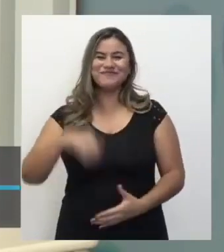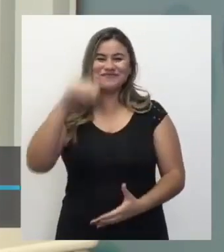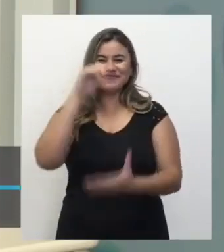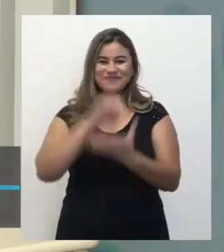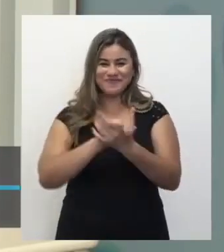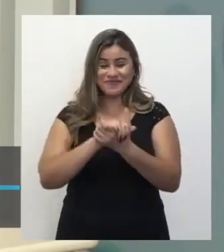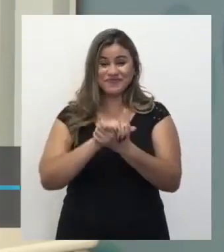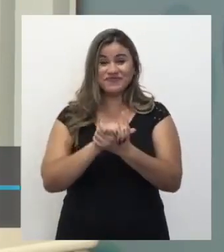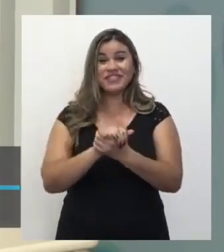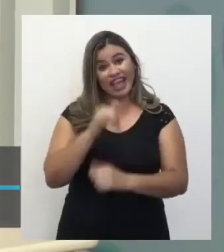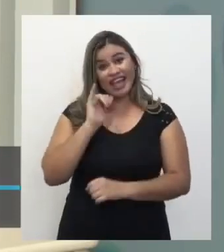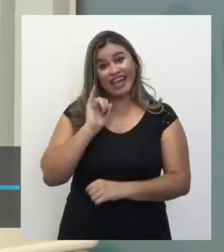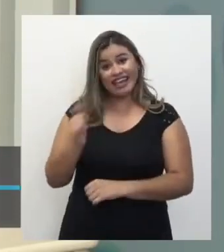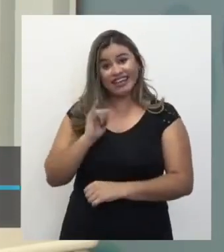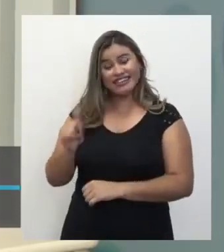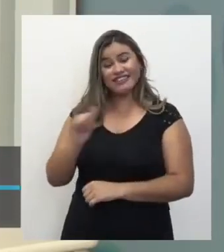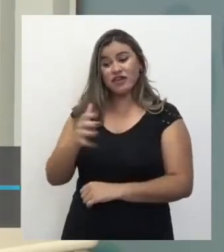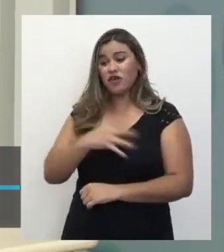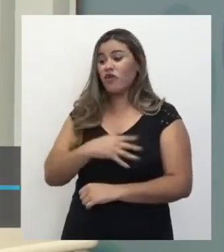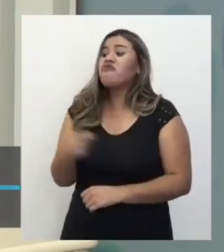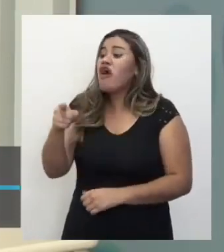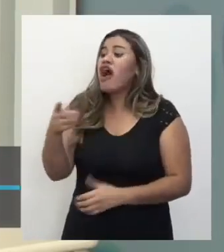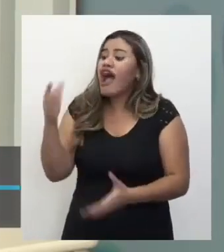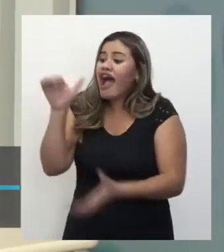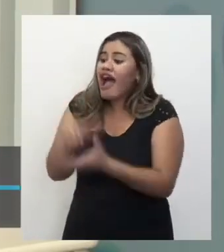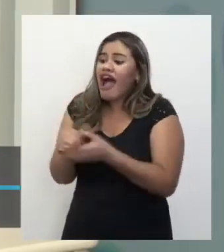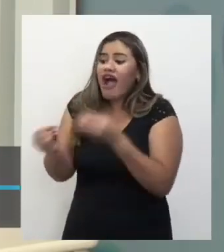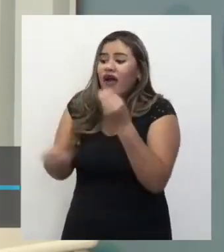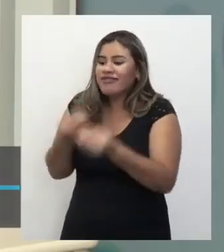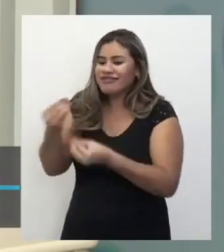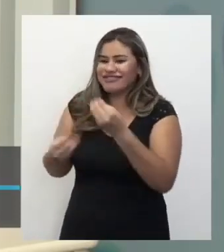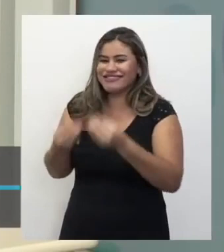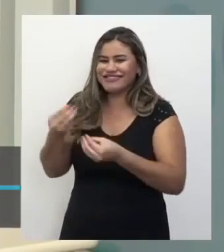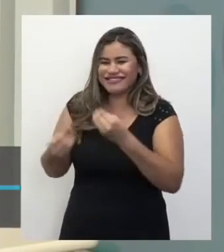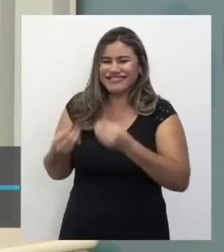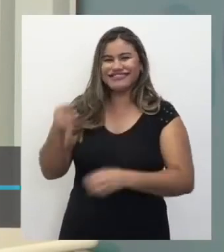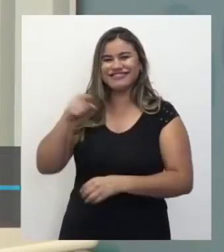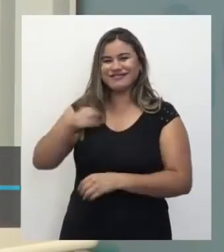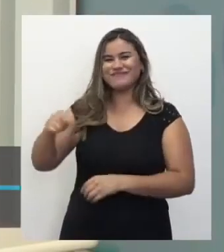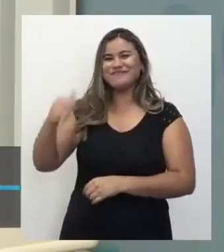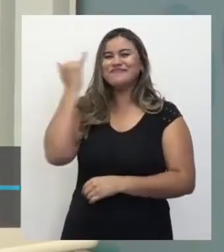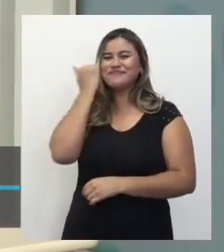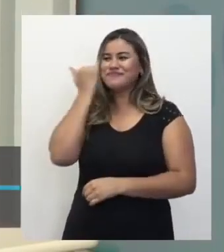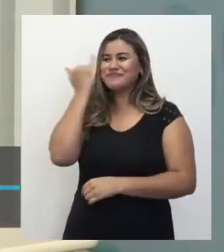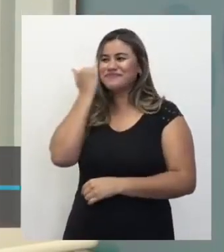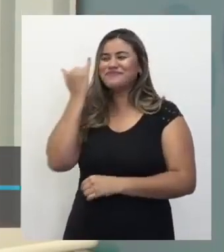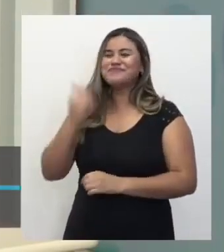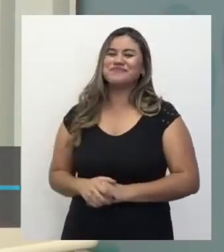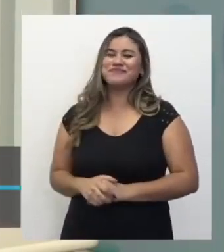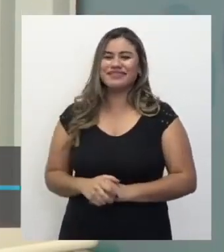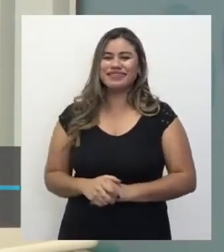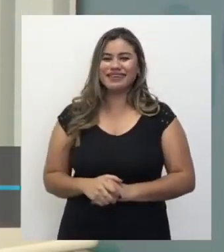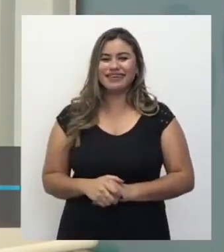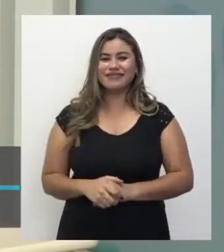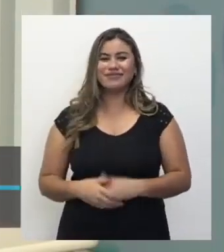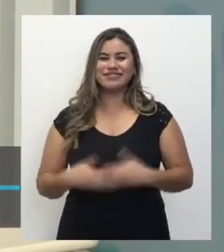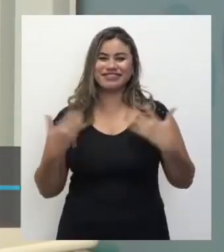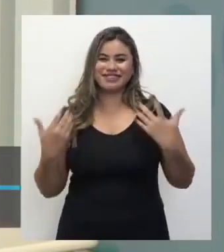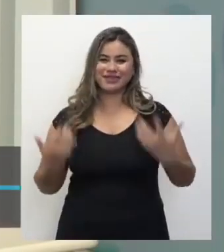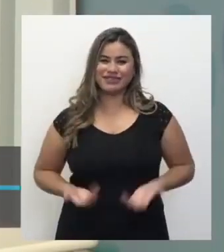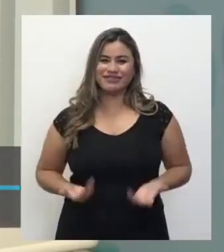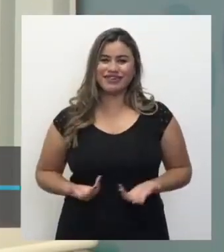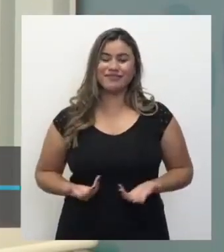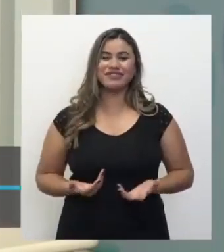ela fala para a filha, né? Olha, você quer casar como? Com fama de preguiçosa, só pensa em ficar vagando, né? Então, isso é